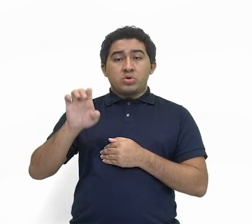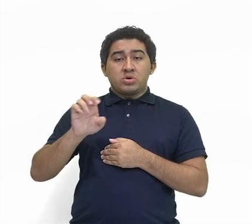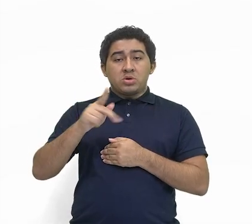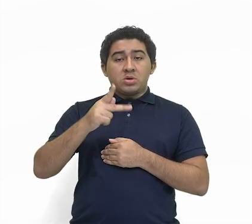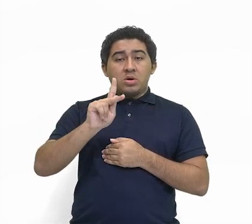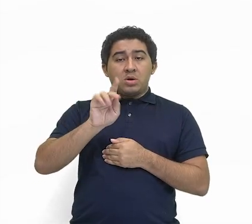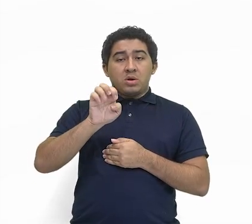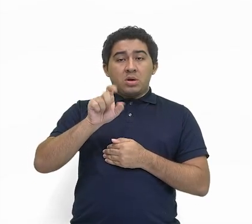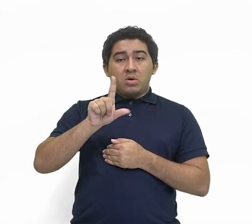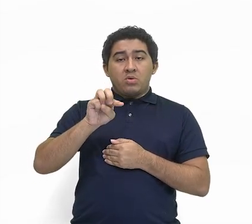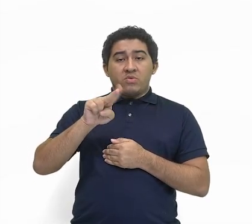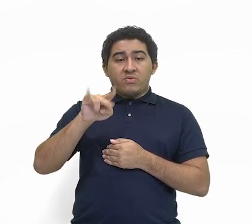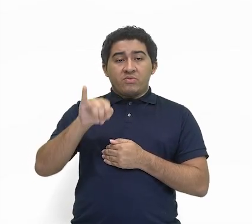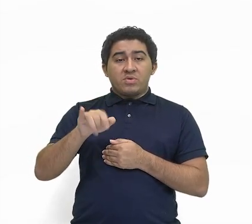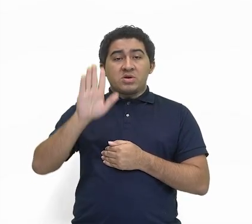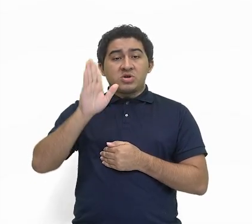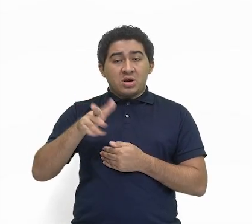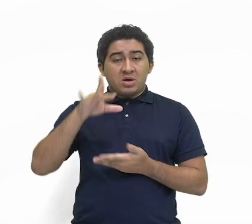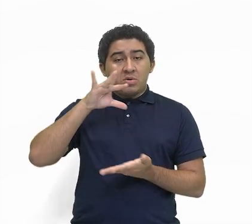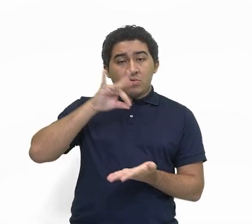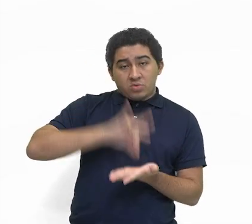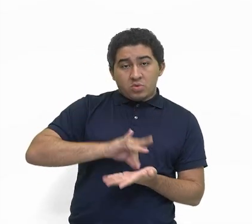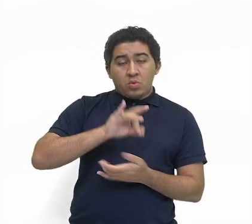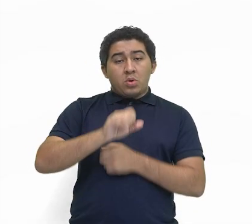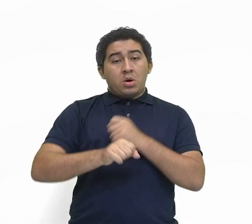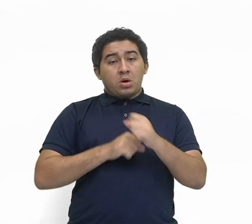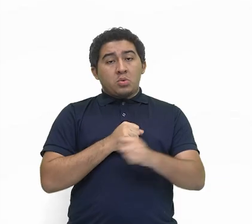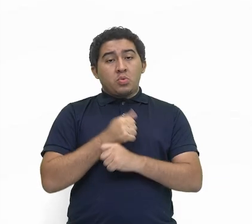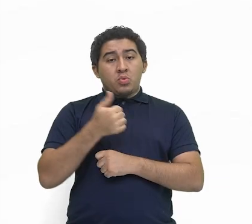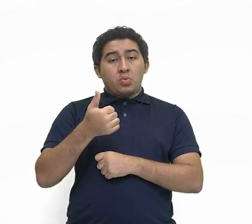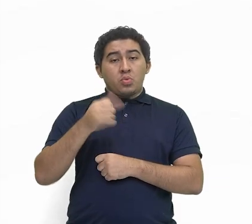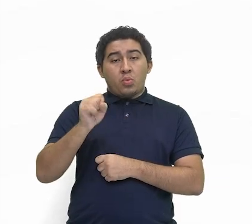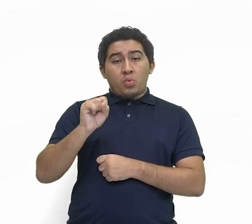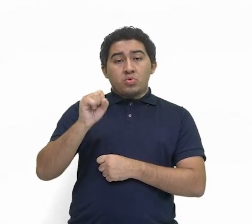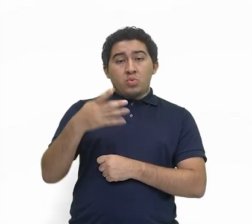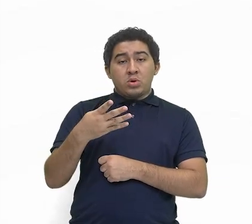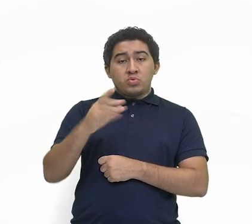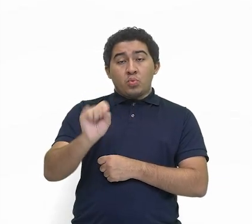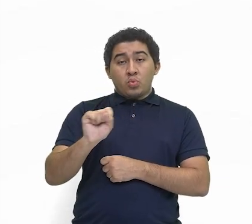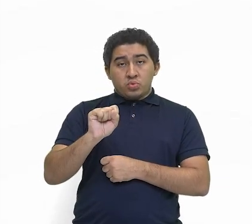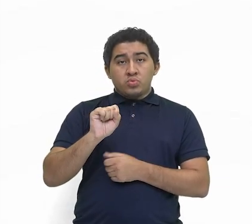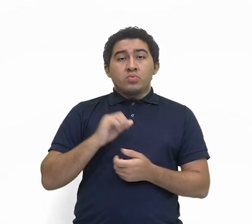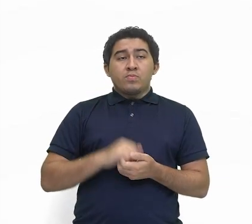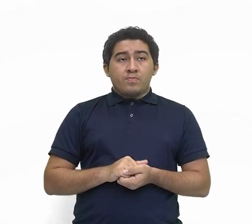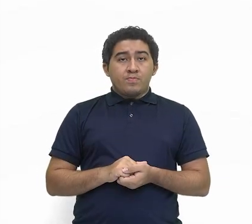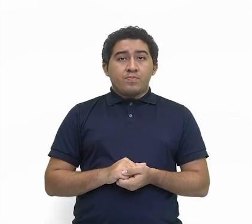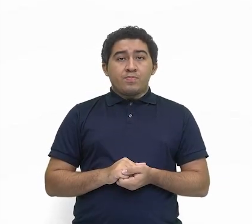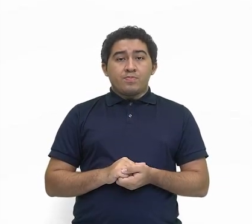nobre, estabeleceu em 1848,